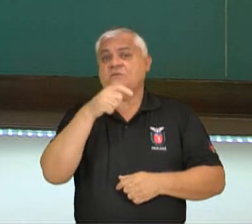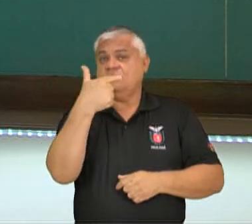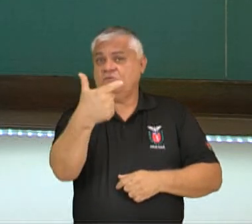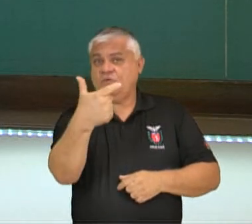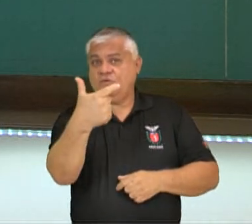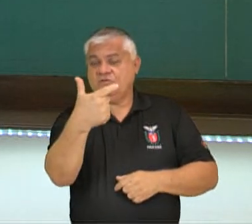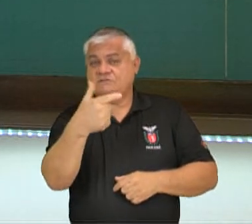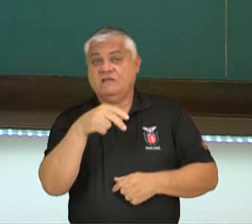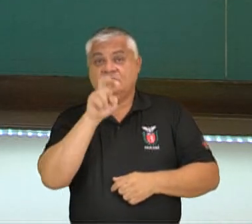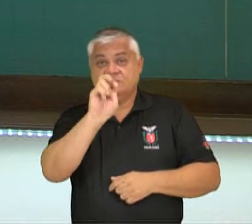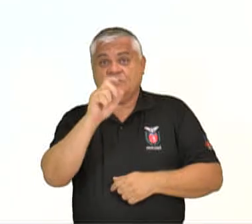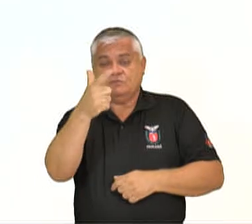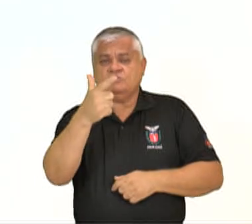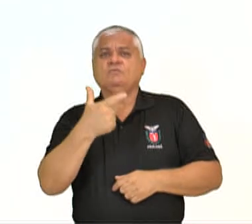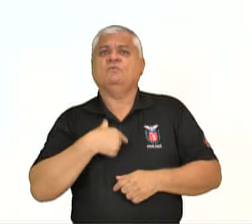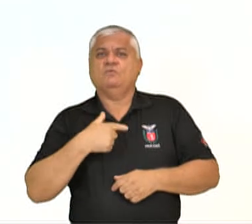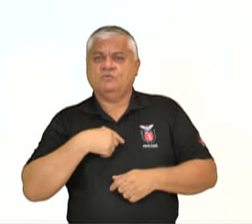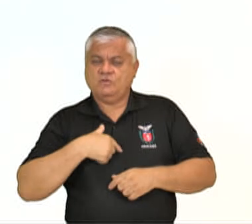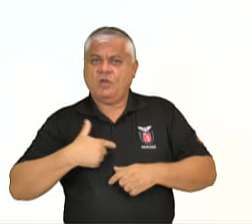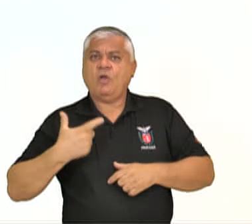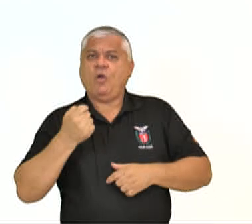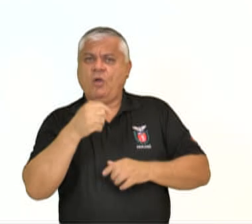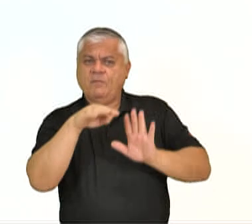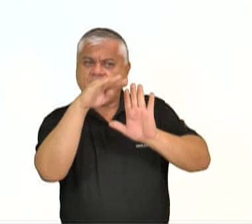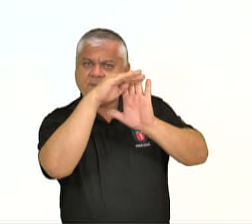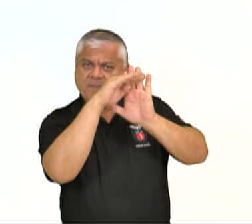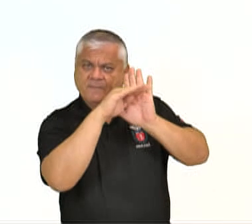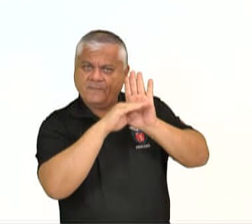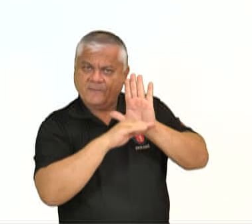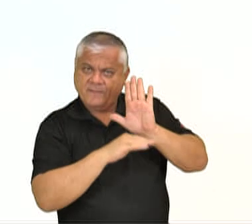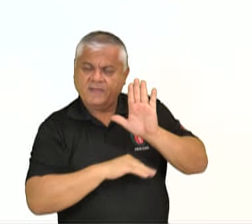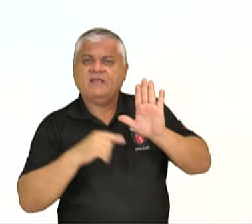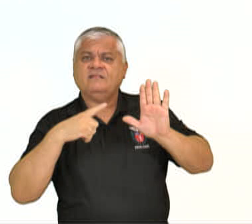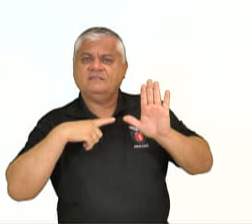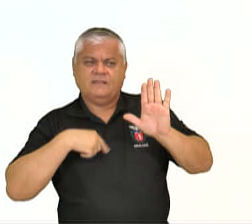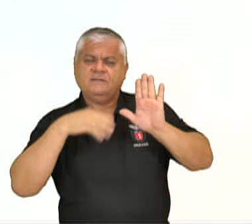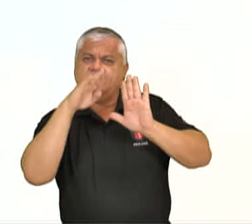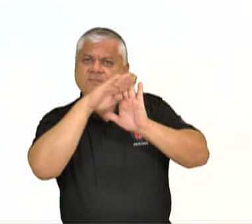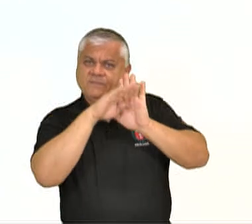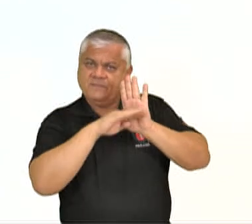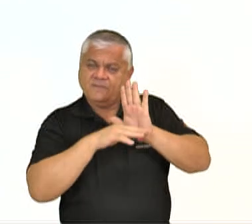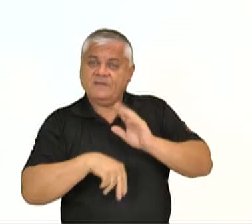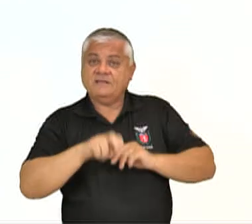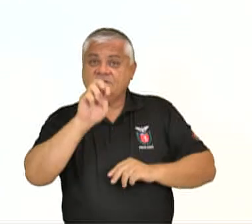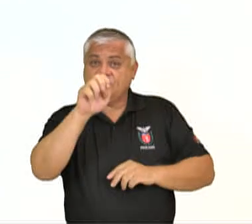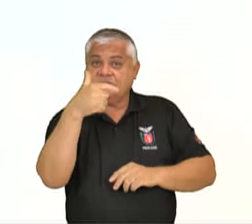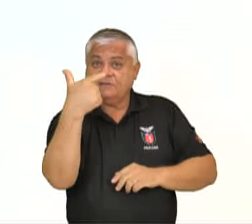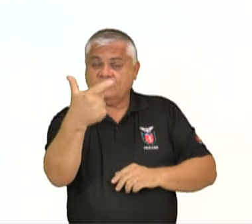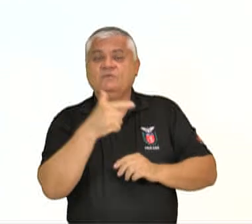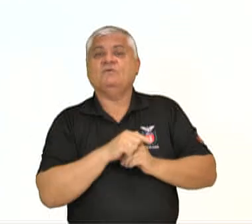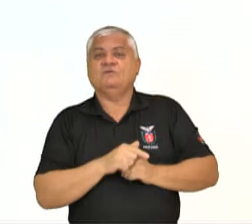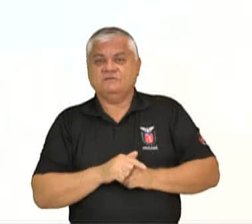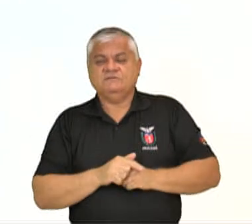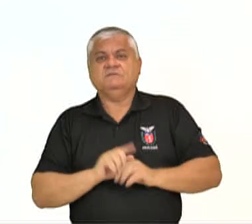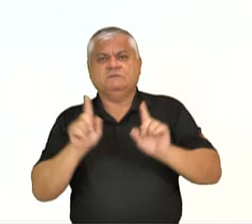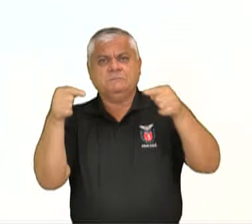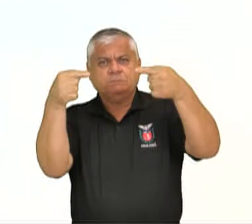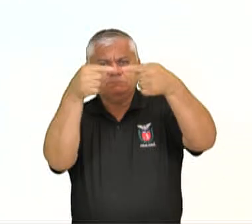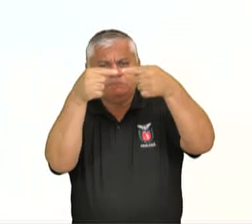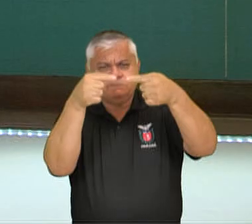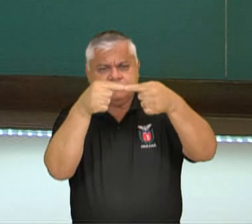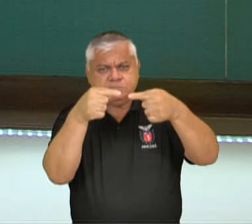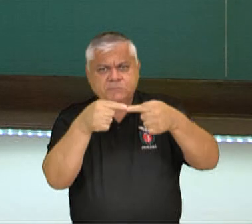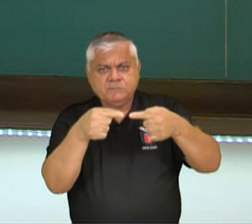golpes, vamos dizer, catalogados, registrados. Isso sem contar as combinações que